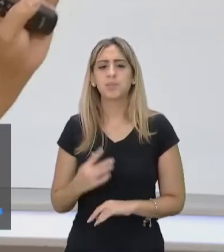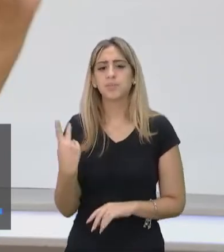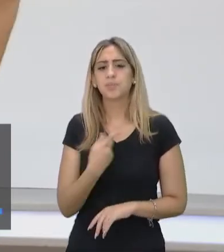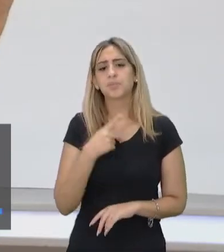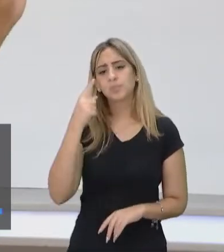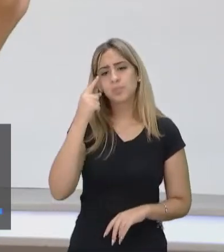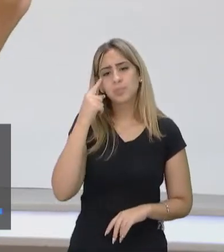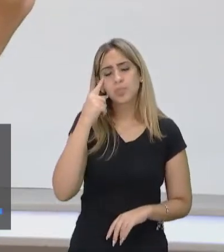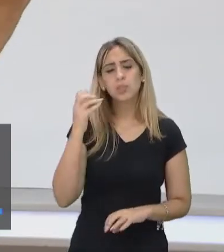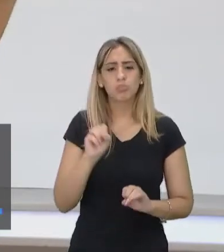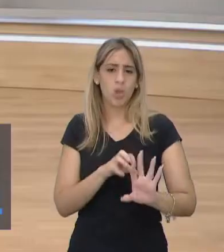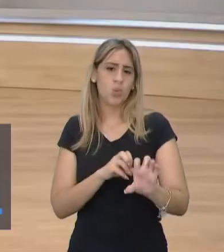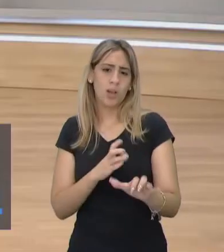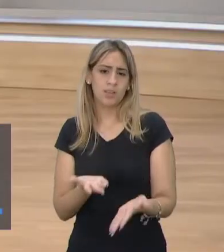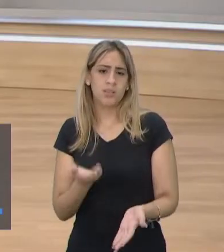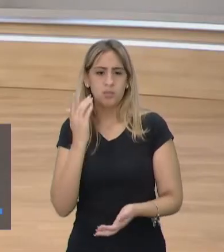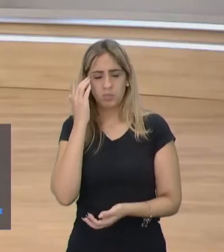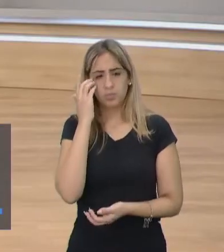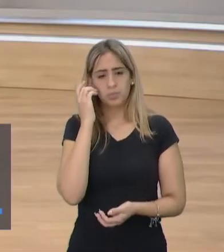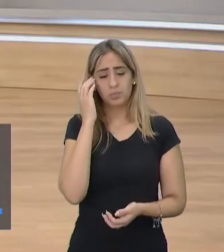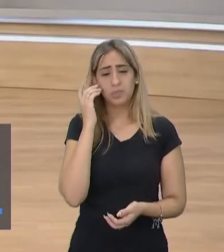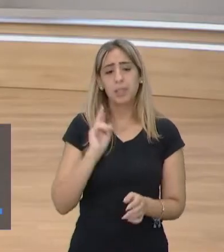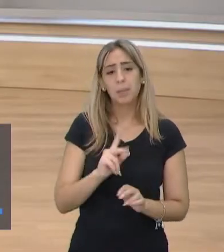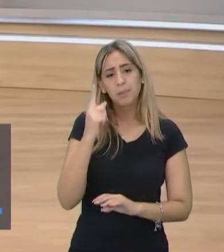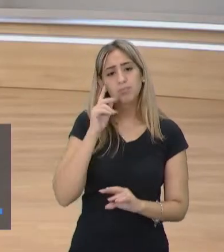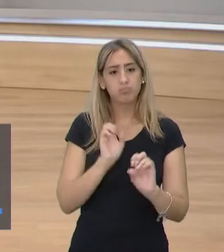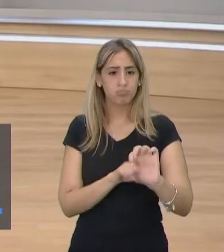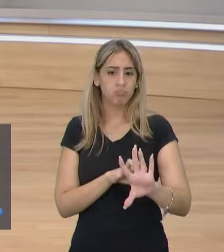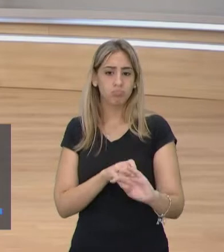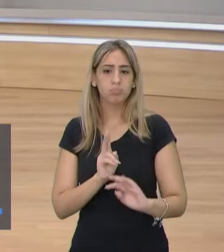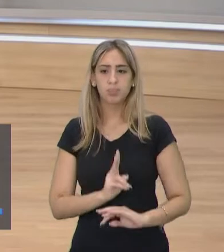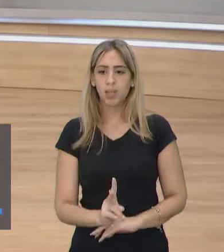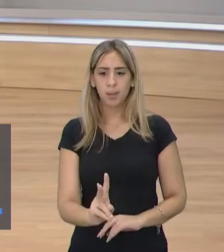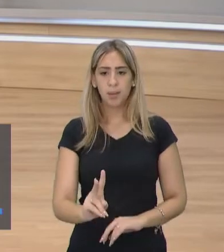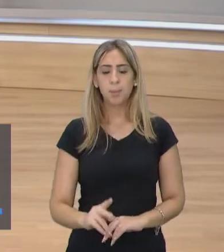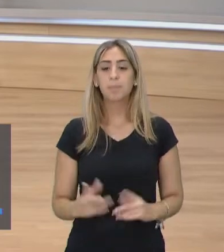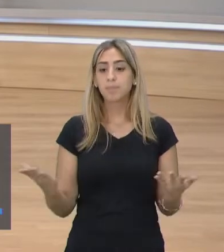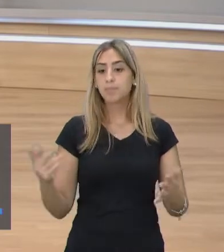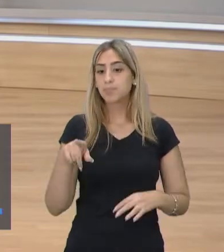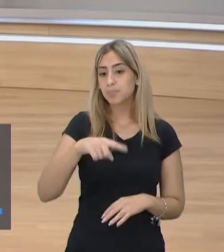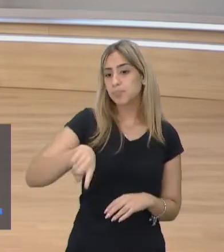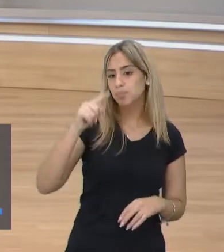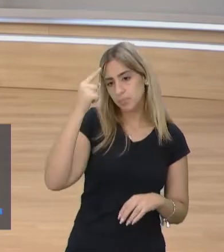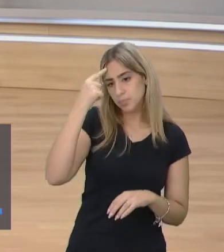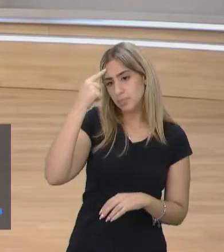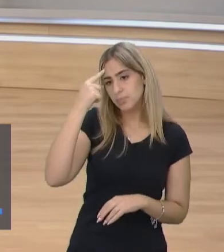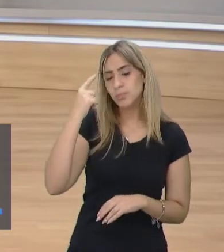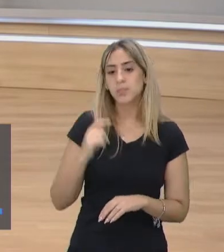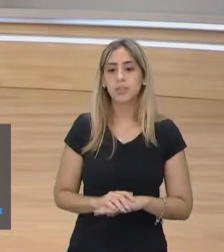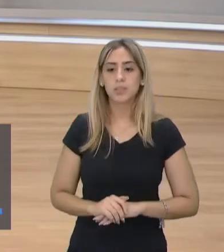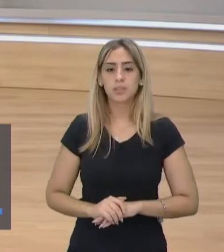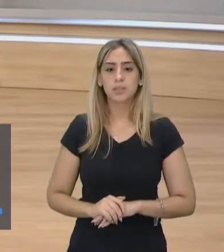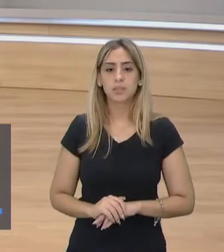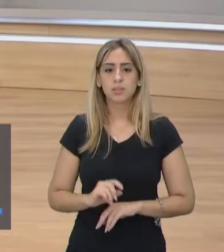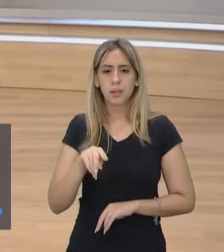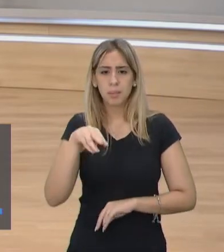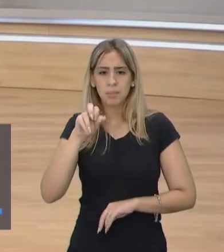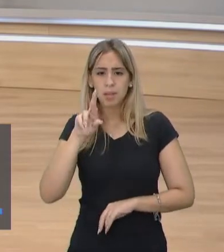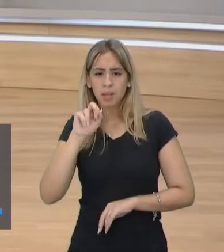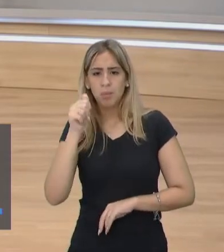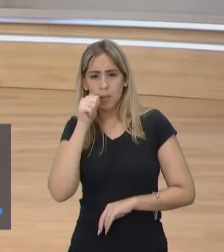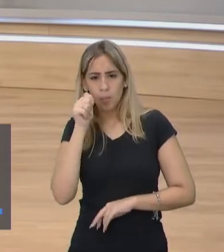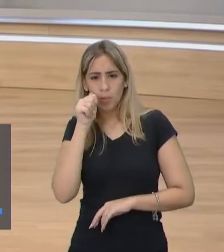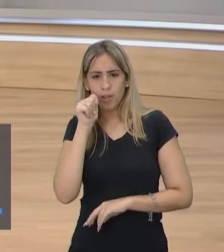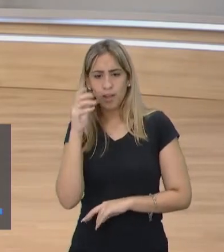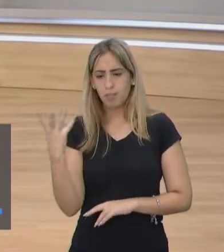pensando na área da educação, né? Certo. Só pensando na área da educação. Mas aí, vocês devem estar pensando assim, puxa, a Mara é uma mulher realizada, e é